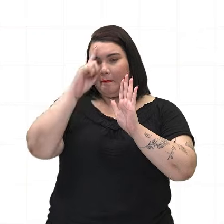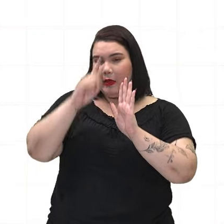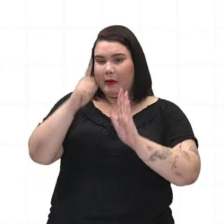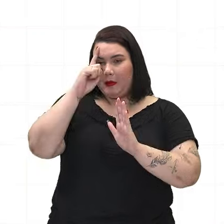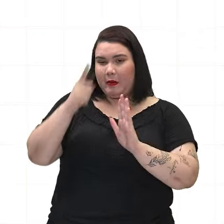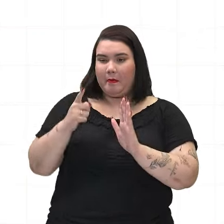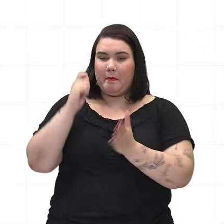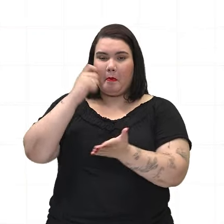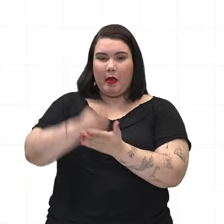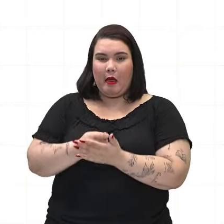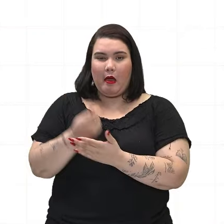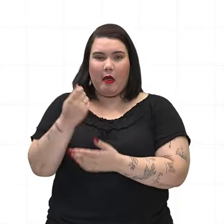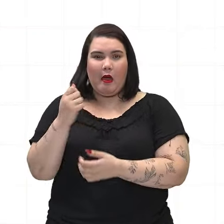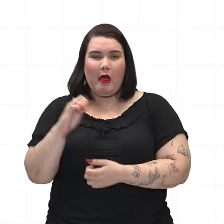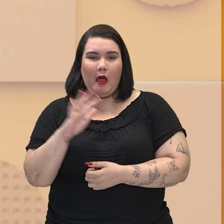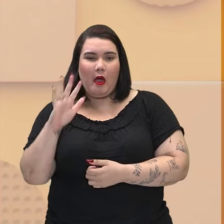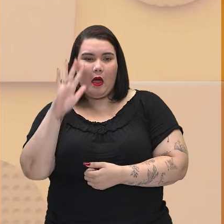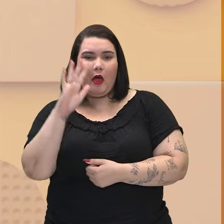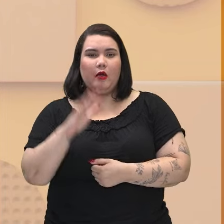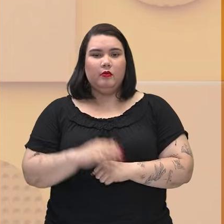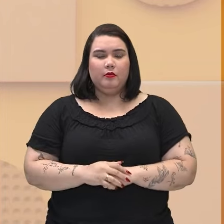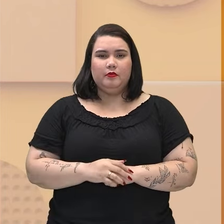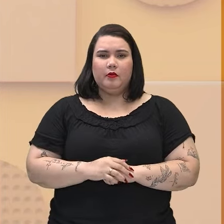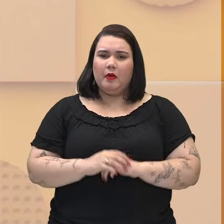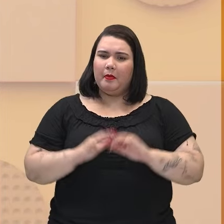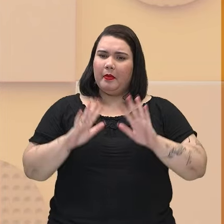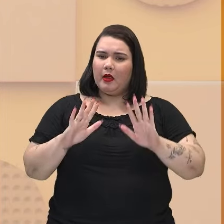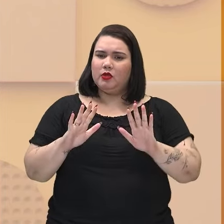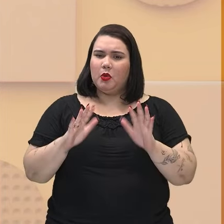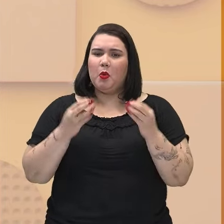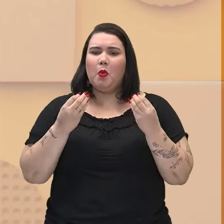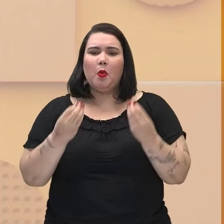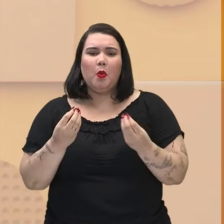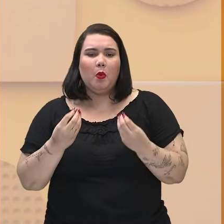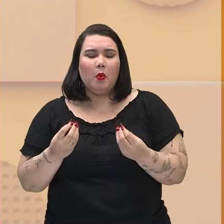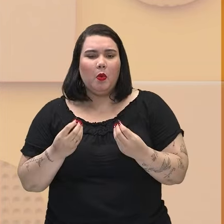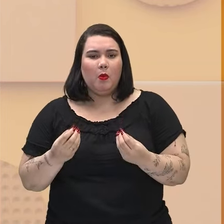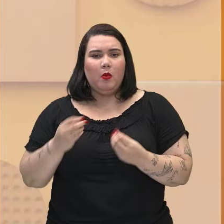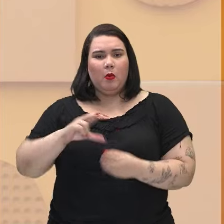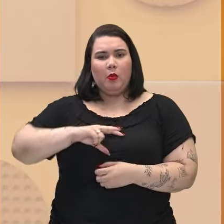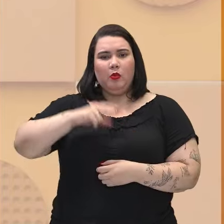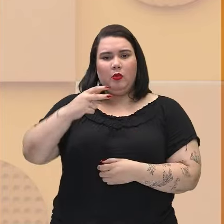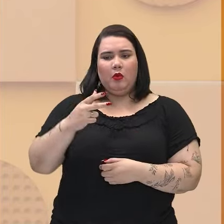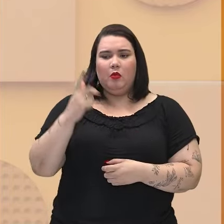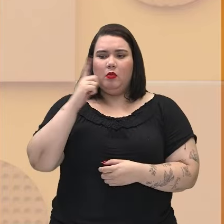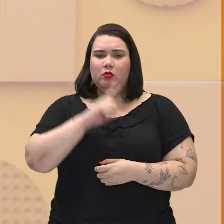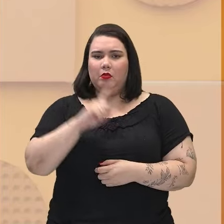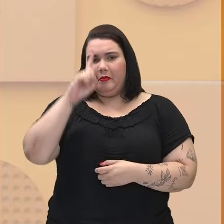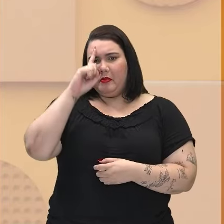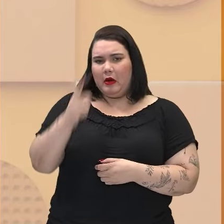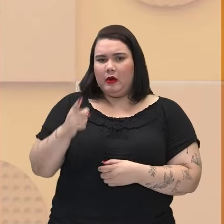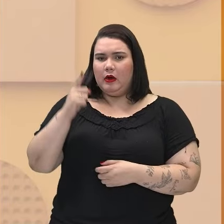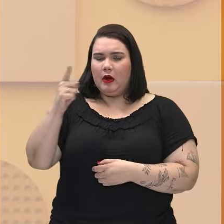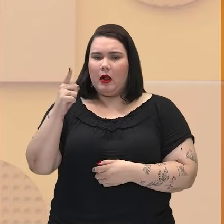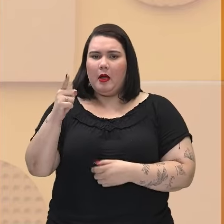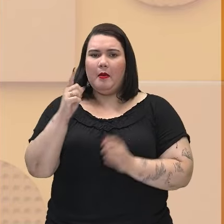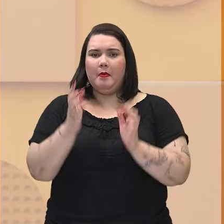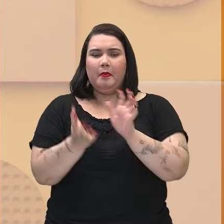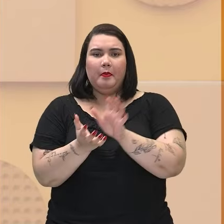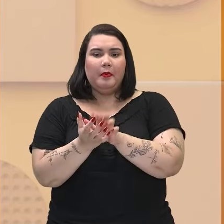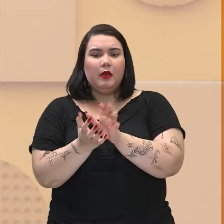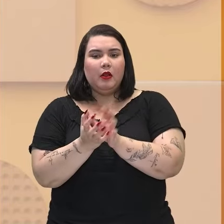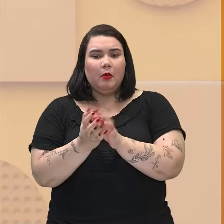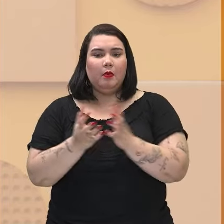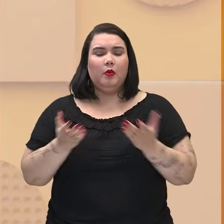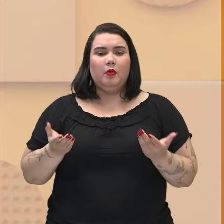professor, como é que a coroa conseguia impor essas restrições à região de Pernambuco nesse momento aí?